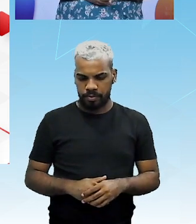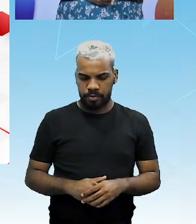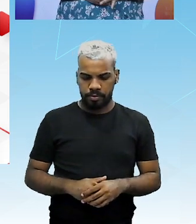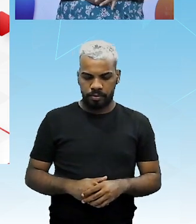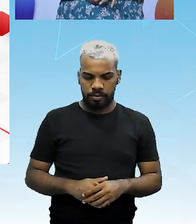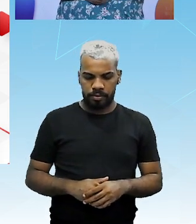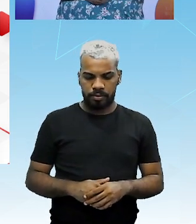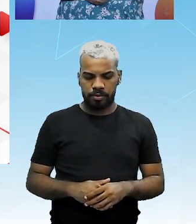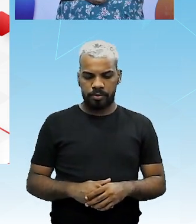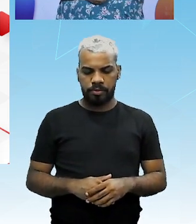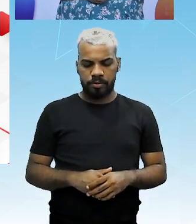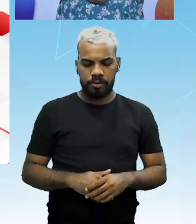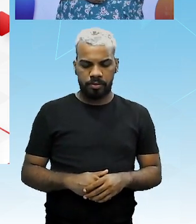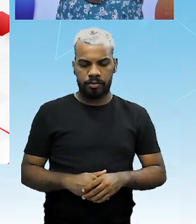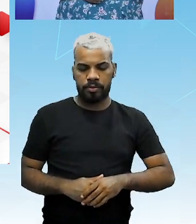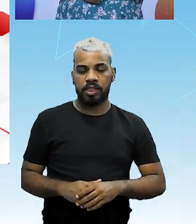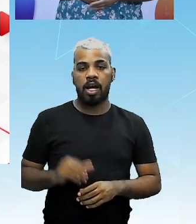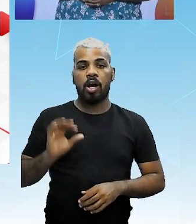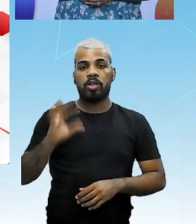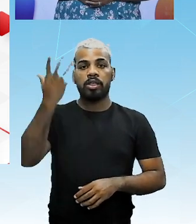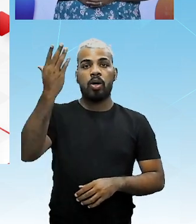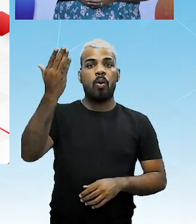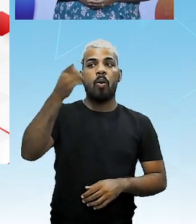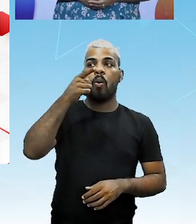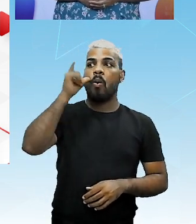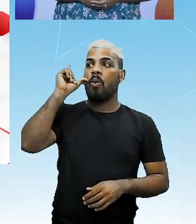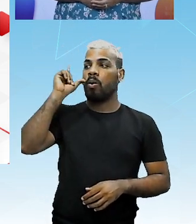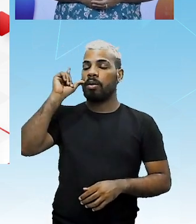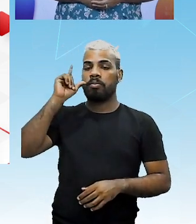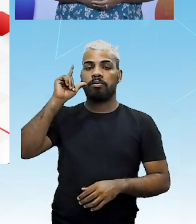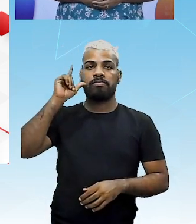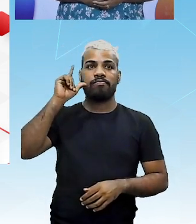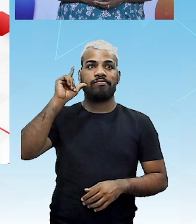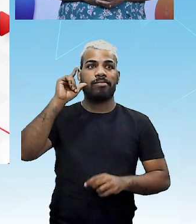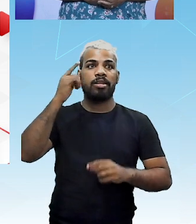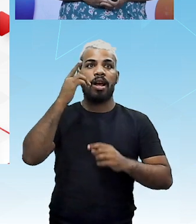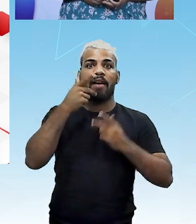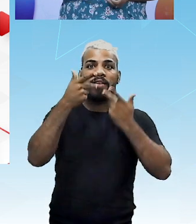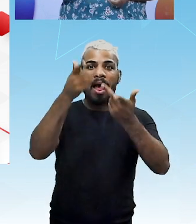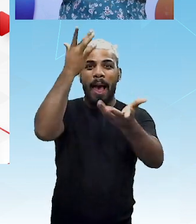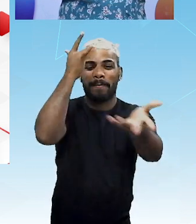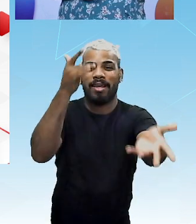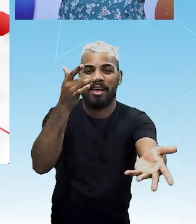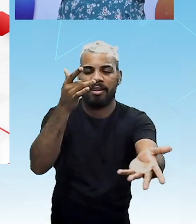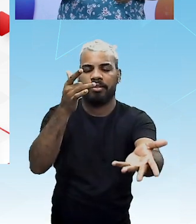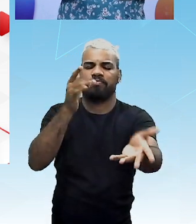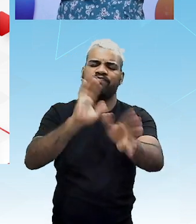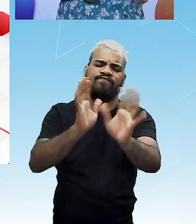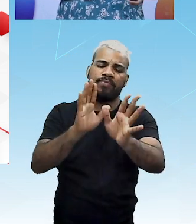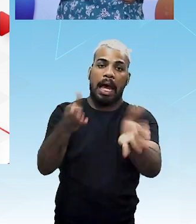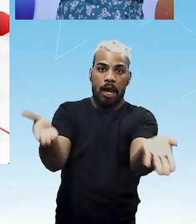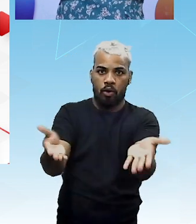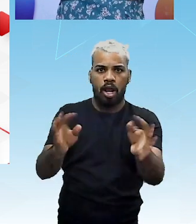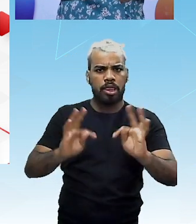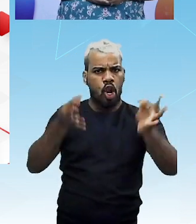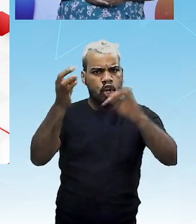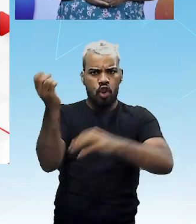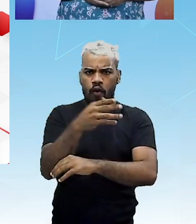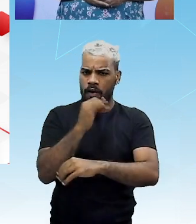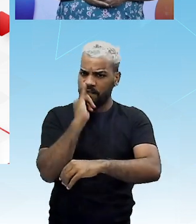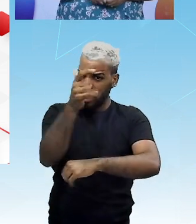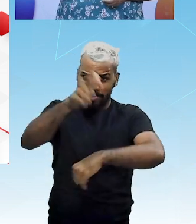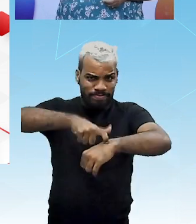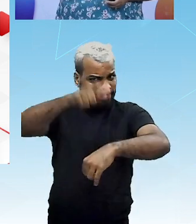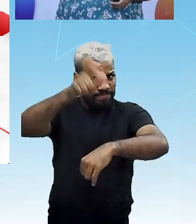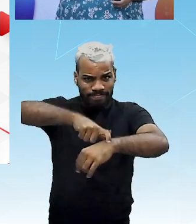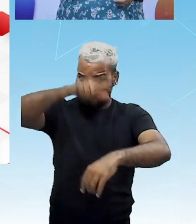isso de o fato aconteceu ontem, mas só foi noticiado no outro dia pela manhã, não. E relata fatos do nosso cotidiano, do dia a dia das